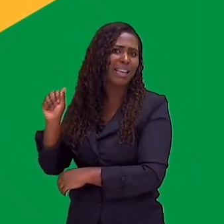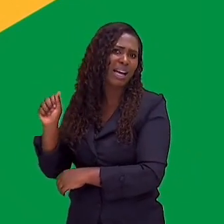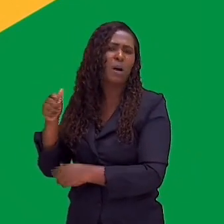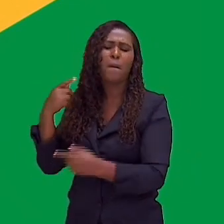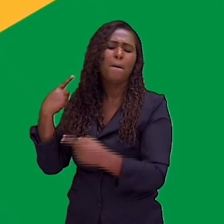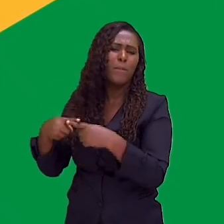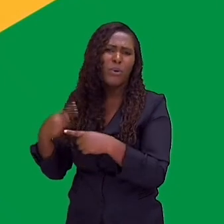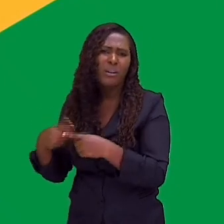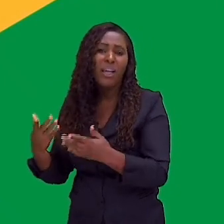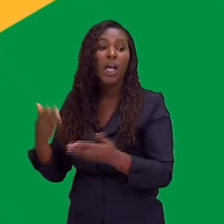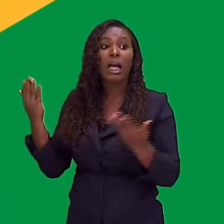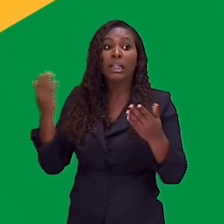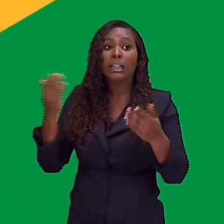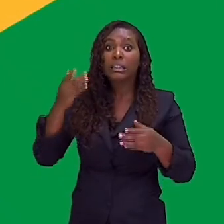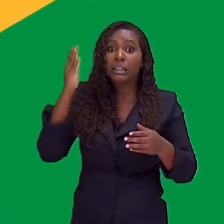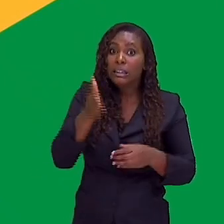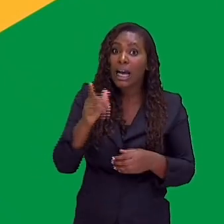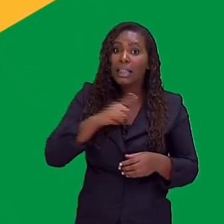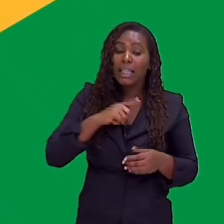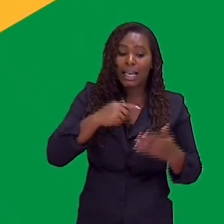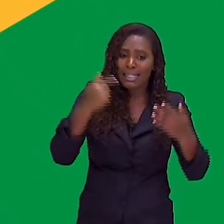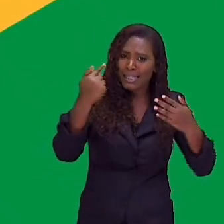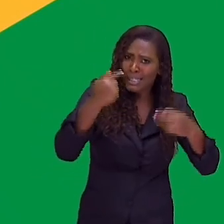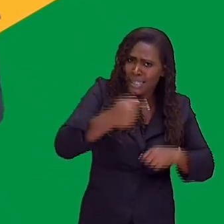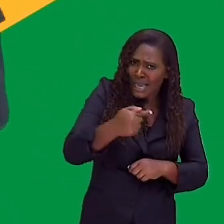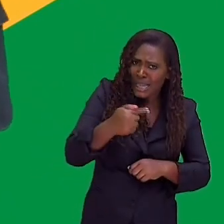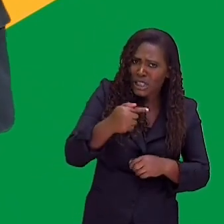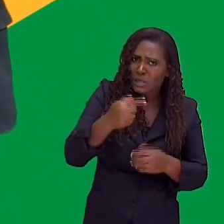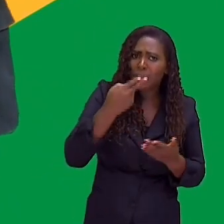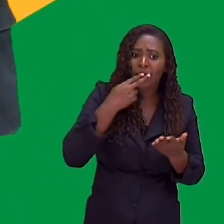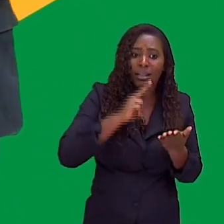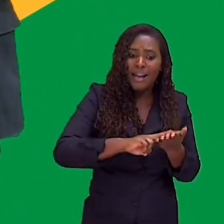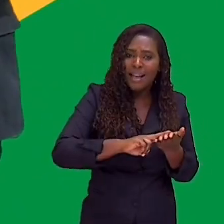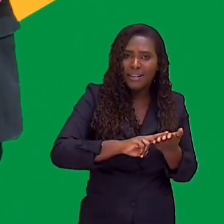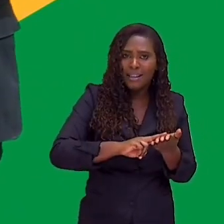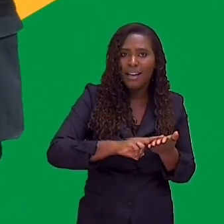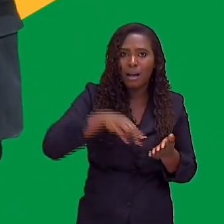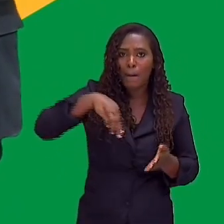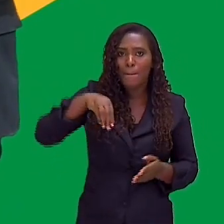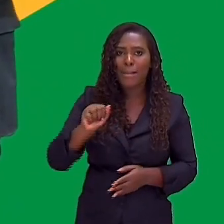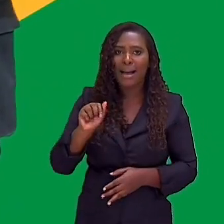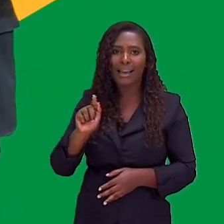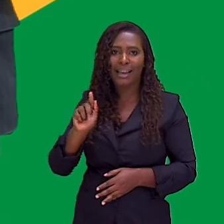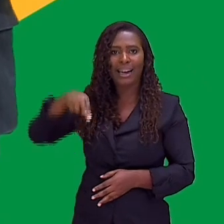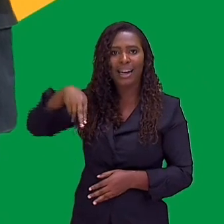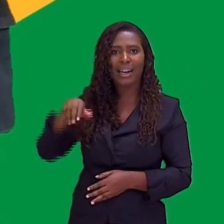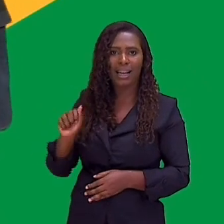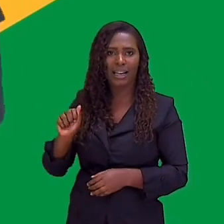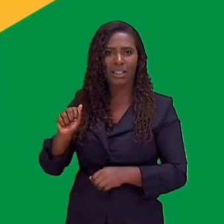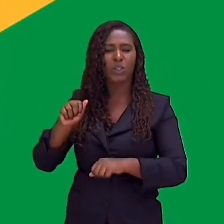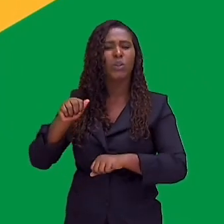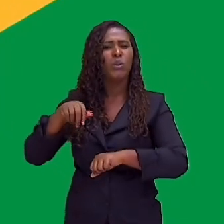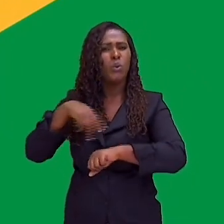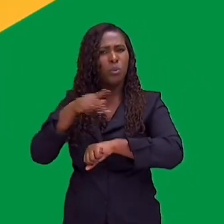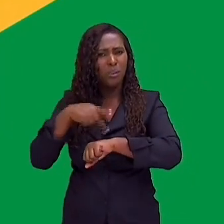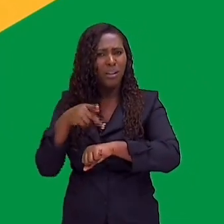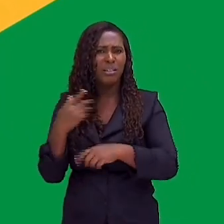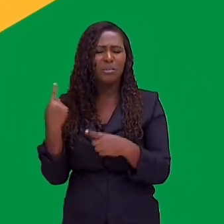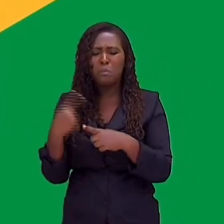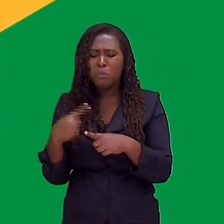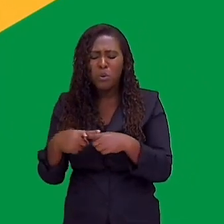a ênfase absolutista. Então, por isso, precisamos ler e pensar.